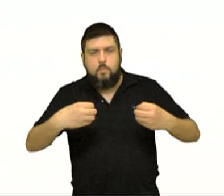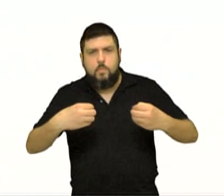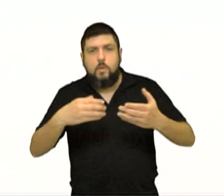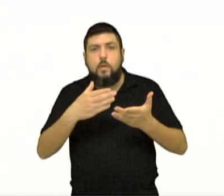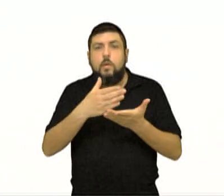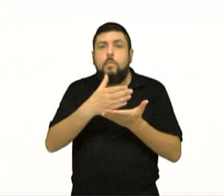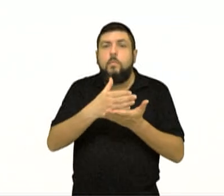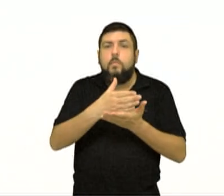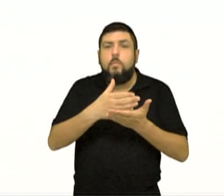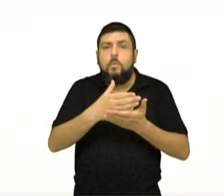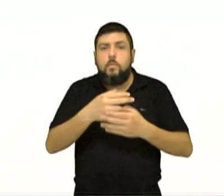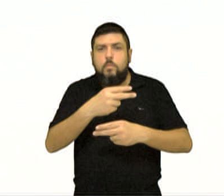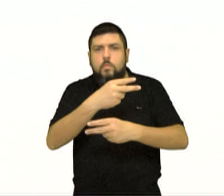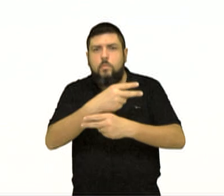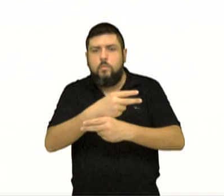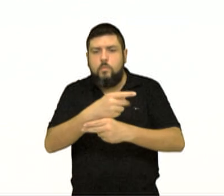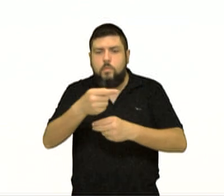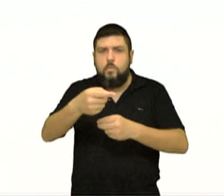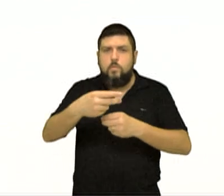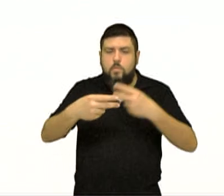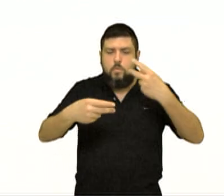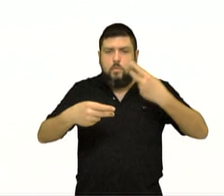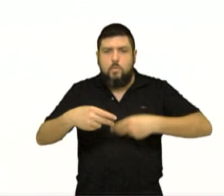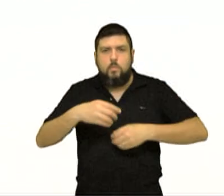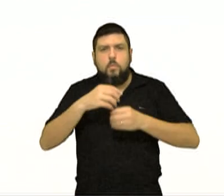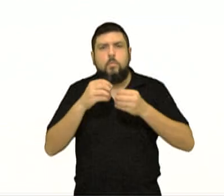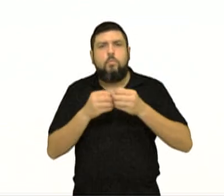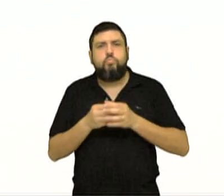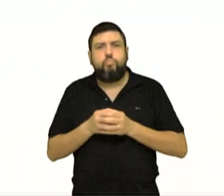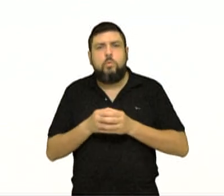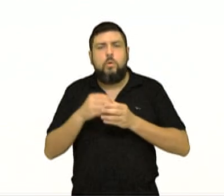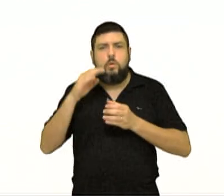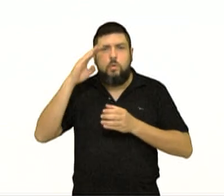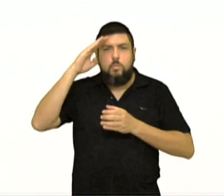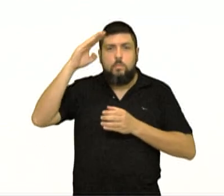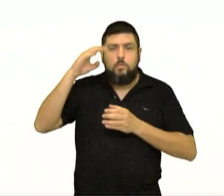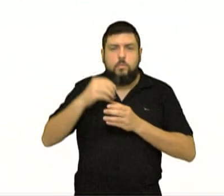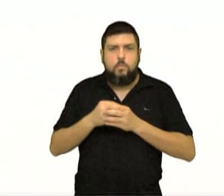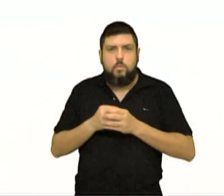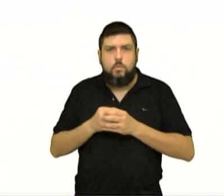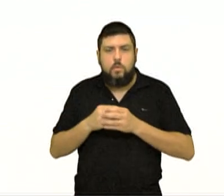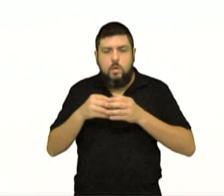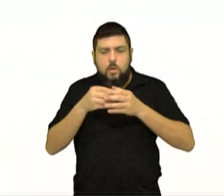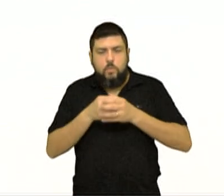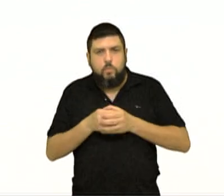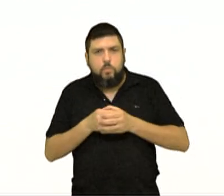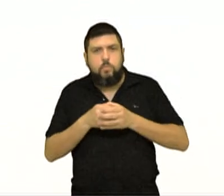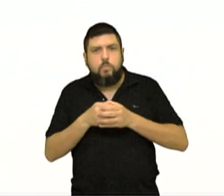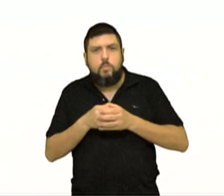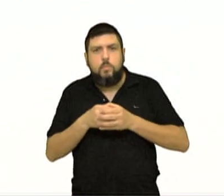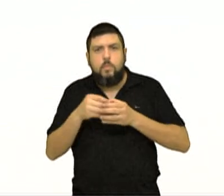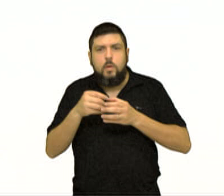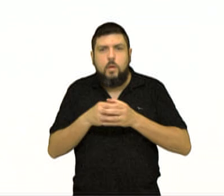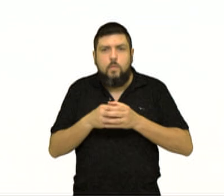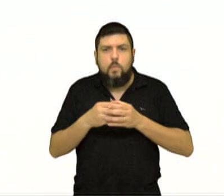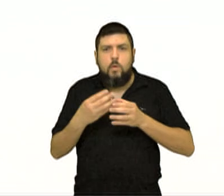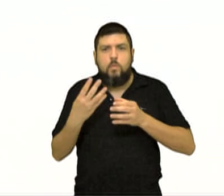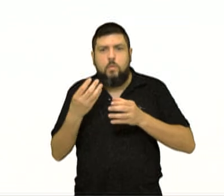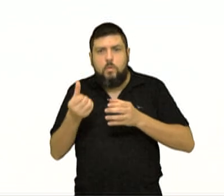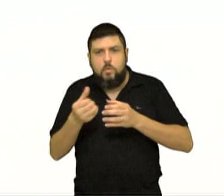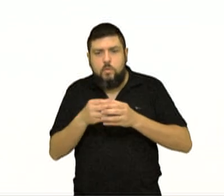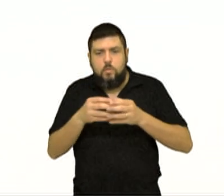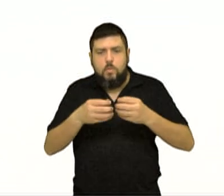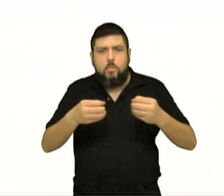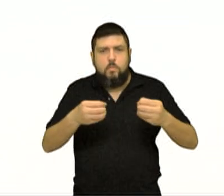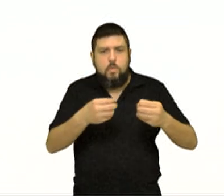cromossomos da célula-mãe, tá? Ou seja, se a célula mãe tinha 46 cromossomos, as células filhas vão ter 23.